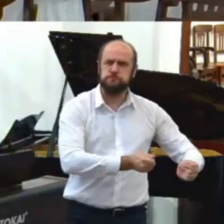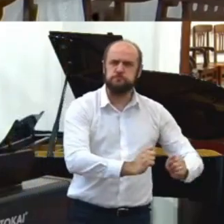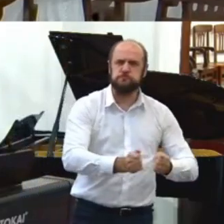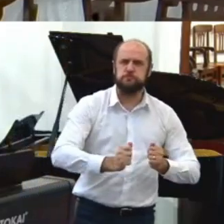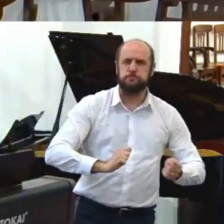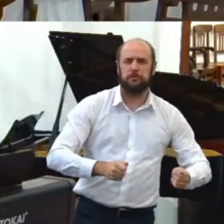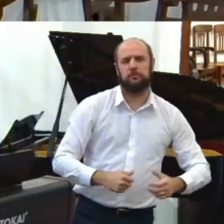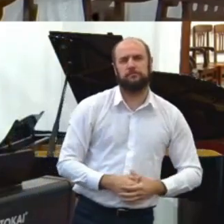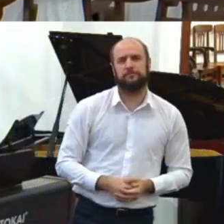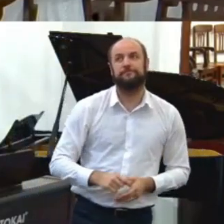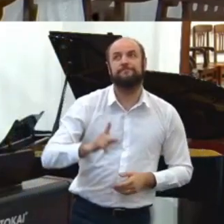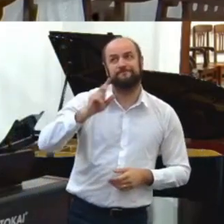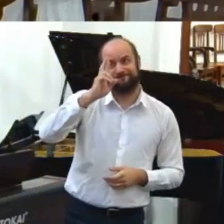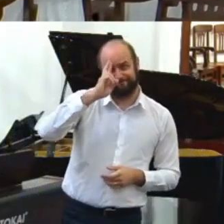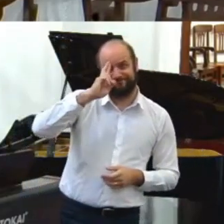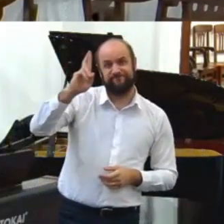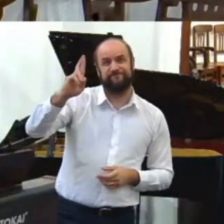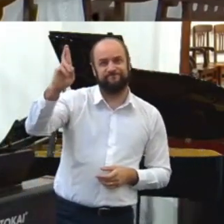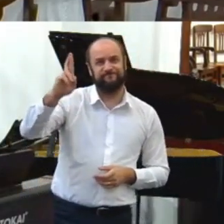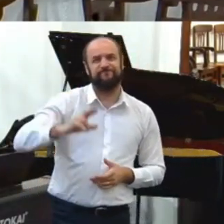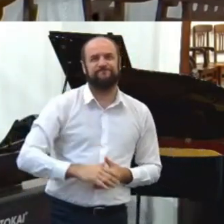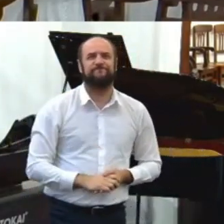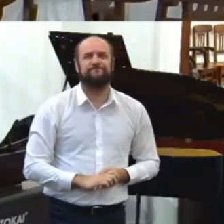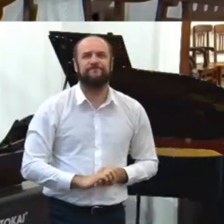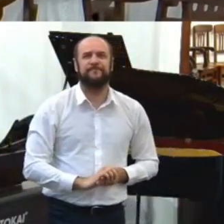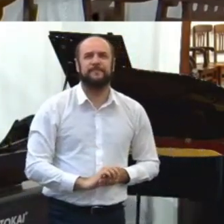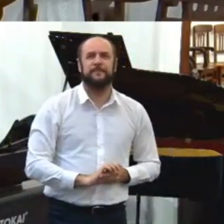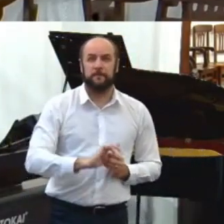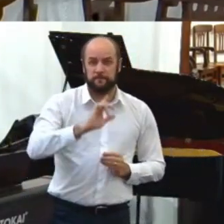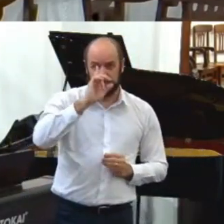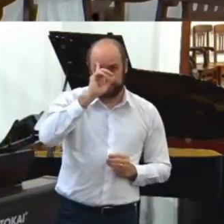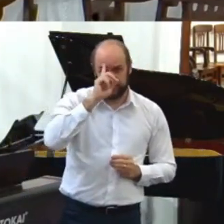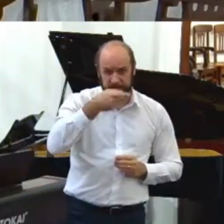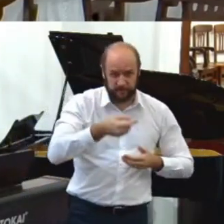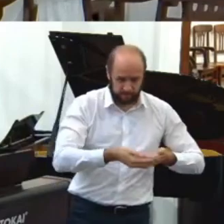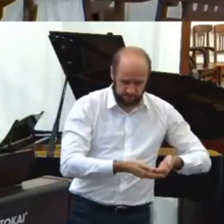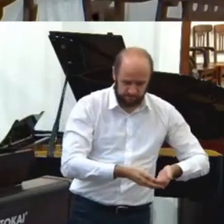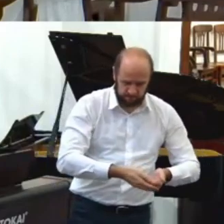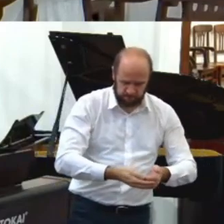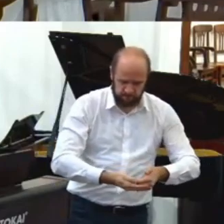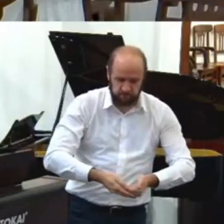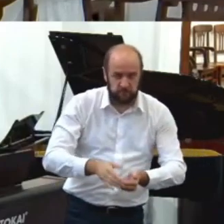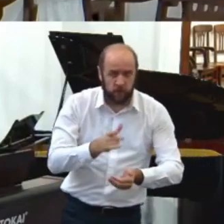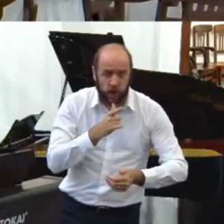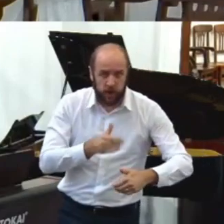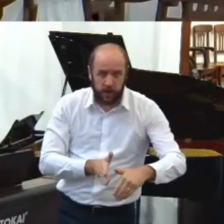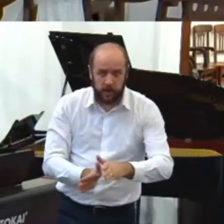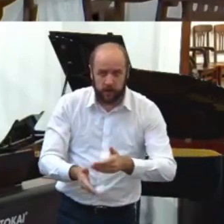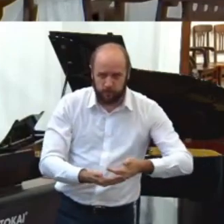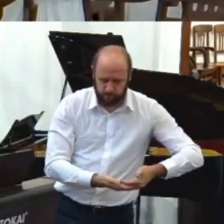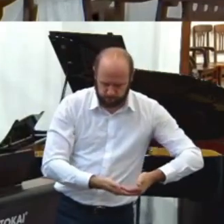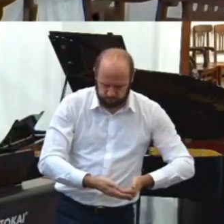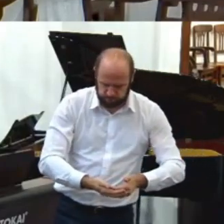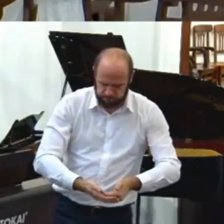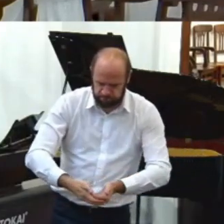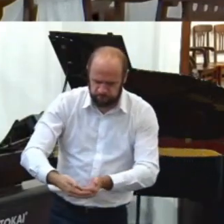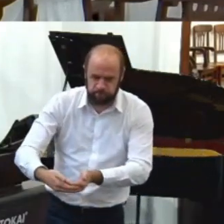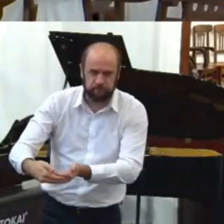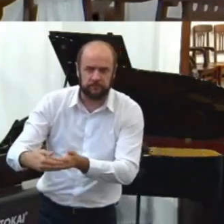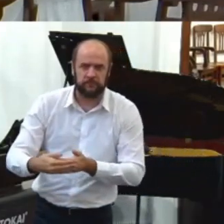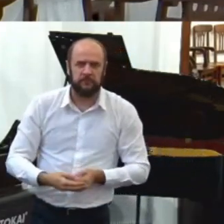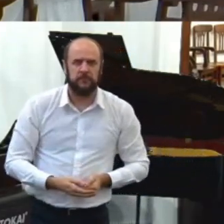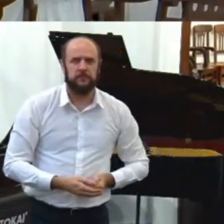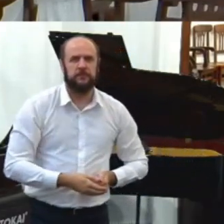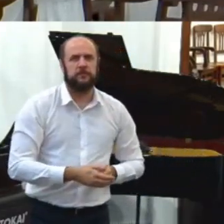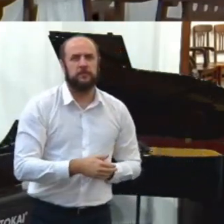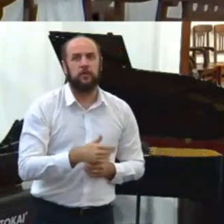coisas. Este é o Senhor, que via o menino à beira do rio. Este é o Senhor que, conforme